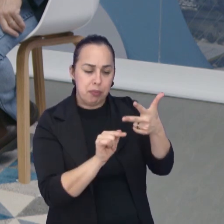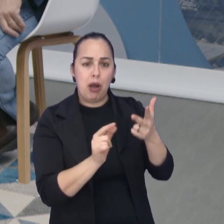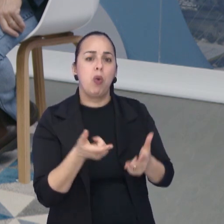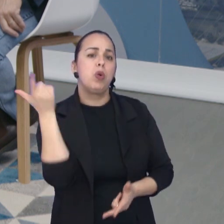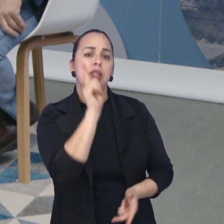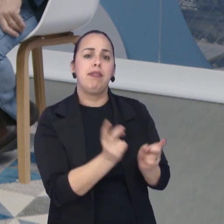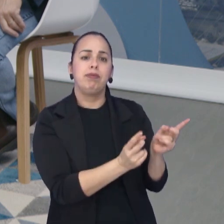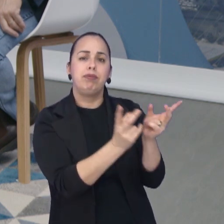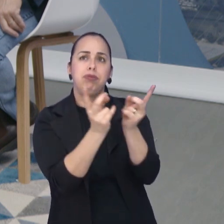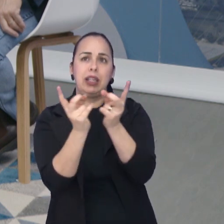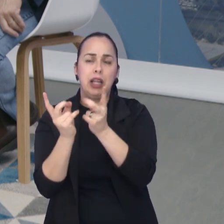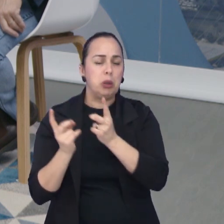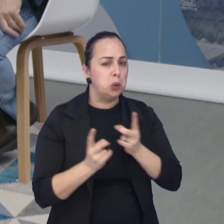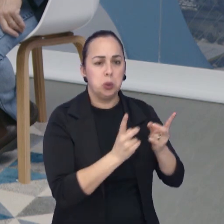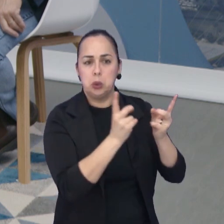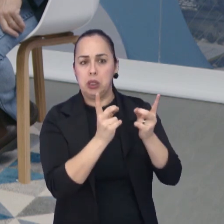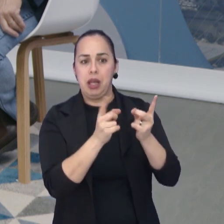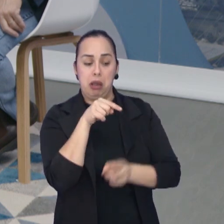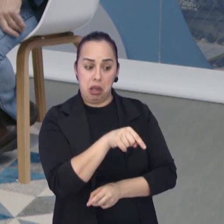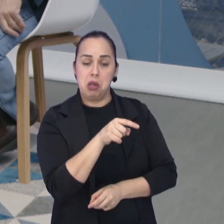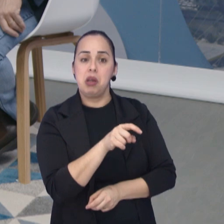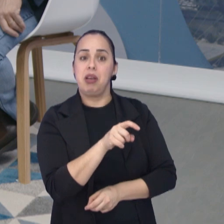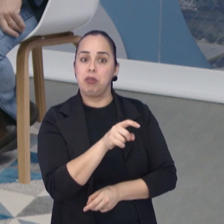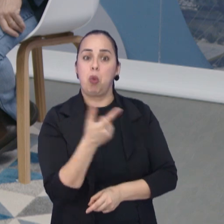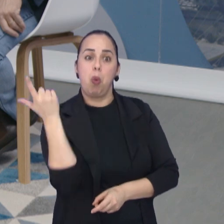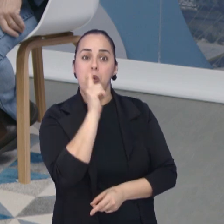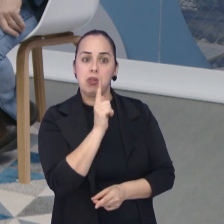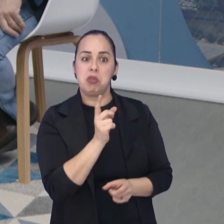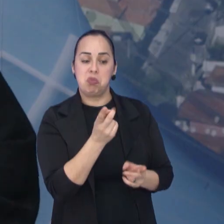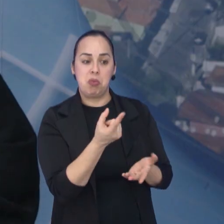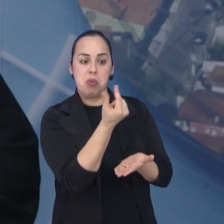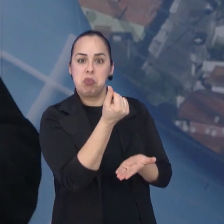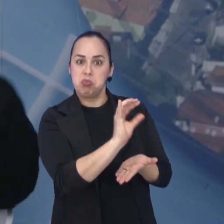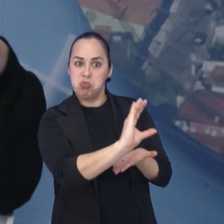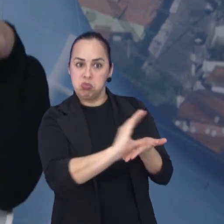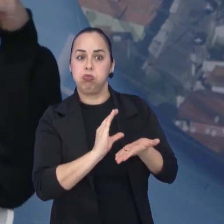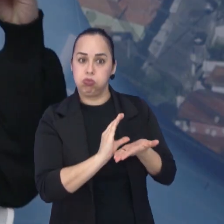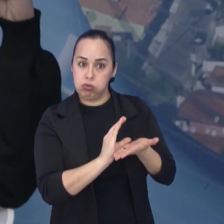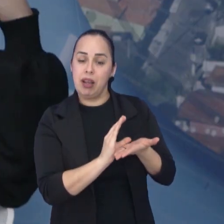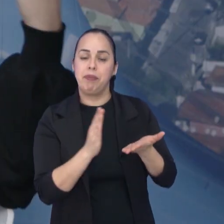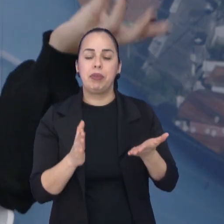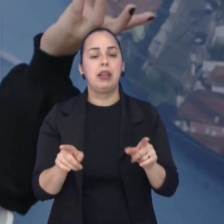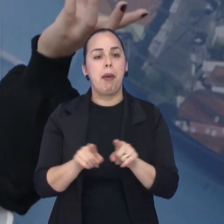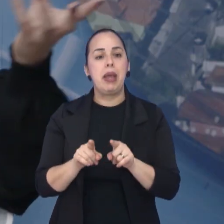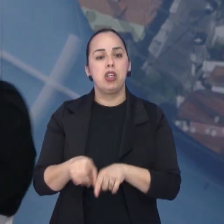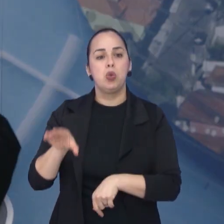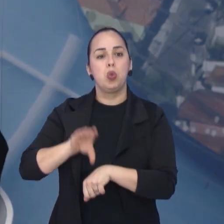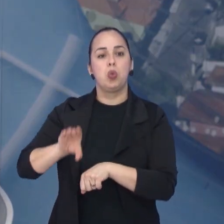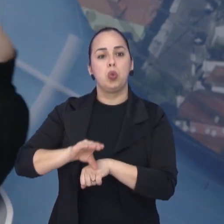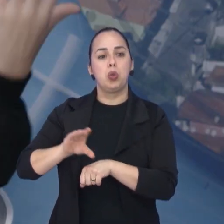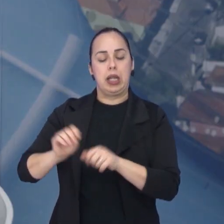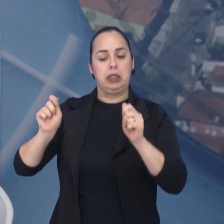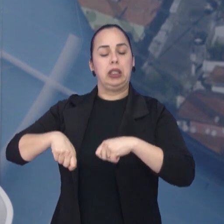maior alcance. Muitas das lojas têm maior faturamento no mundo virtual mesmo. E aí a gente falou da capacitação, né? A gente sabe